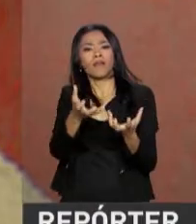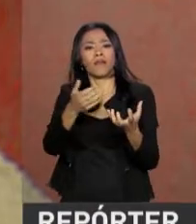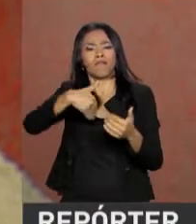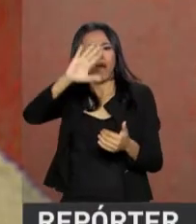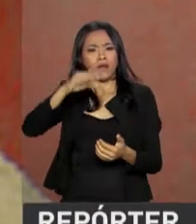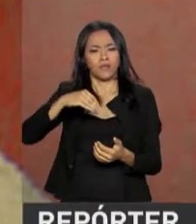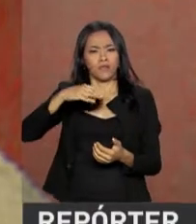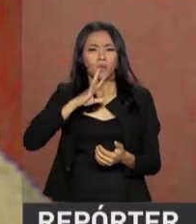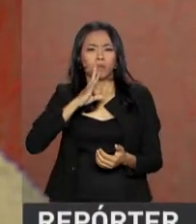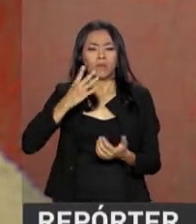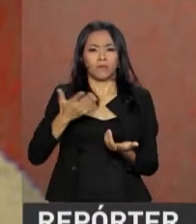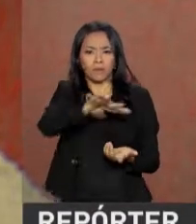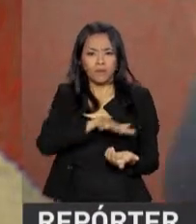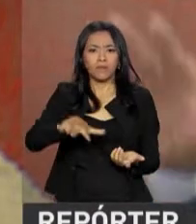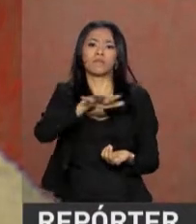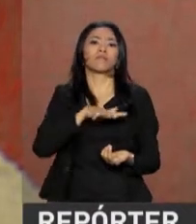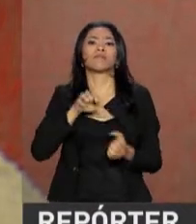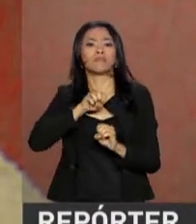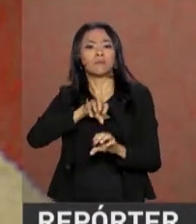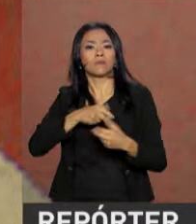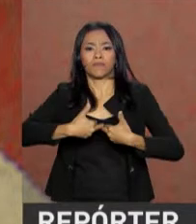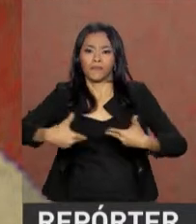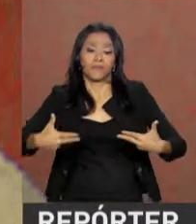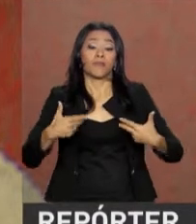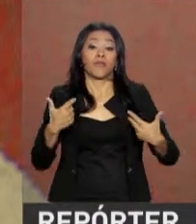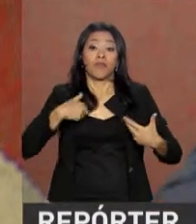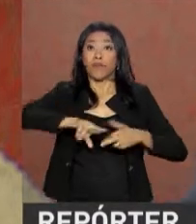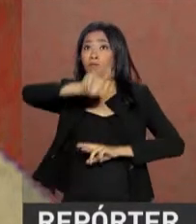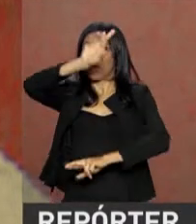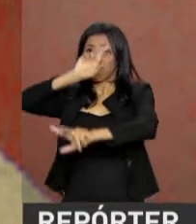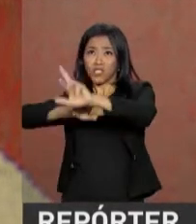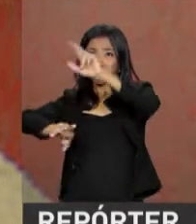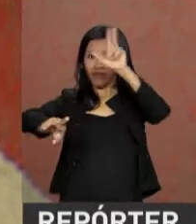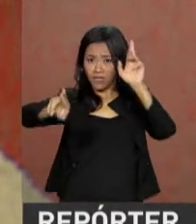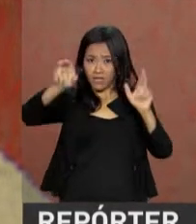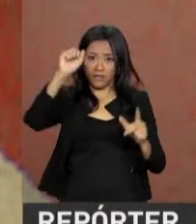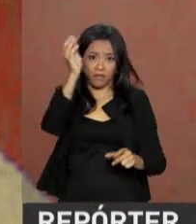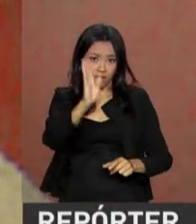educação. O fato é que, apesar dessa diversidade e talvez até